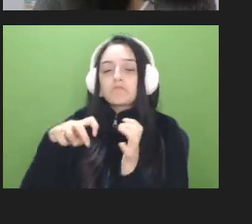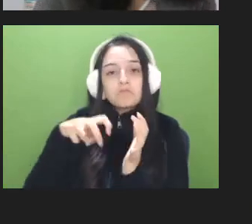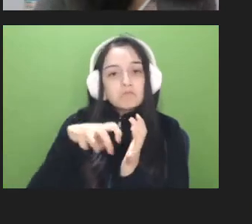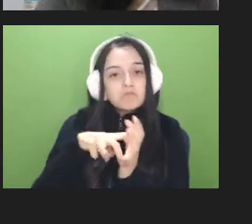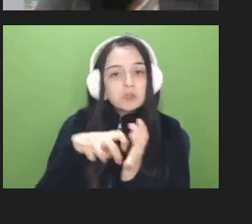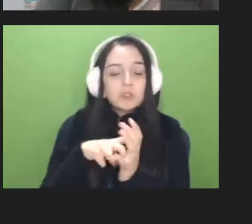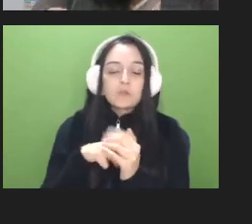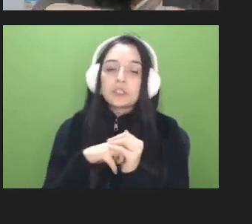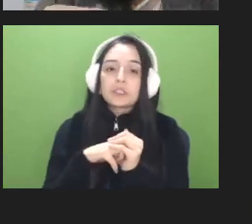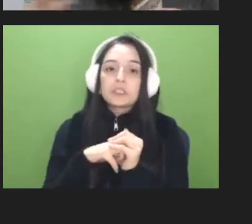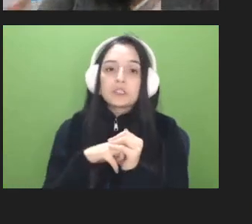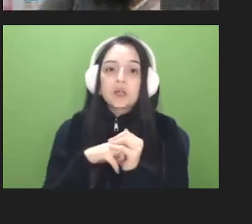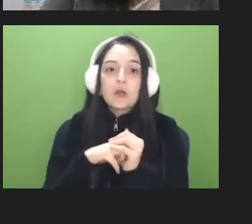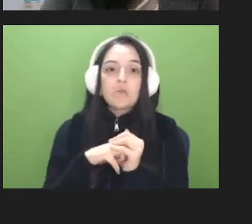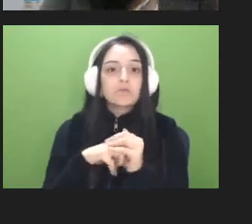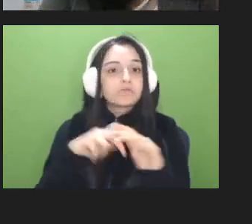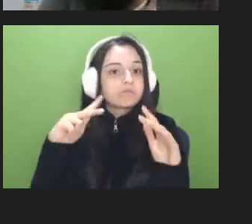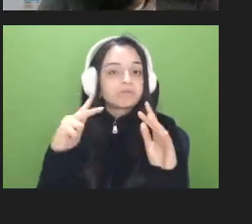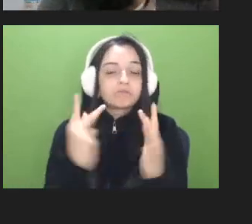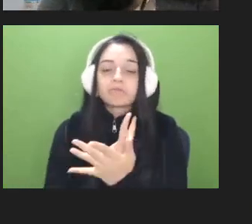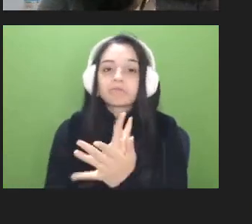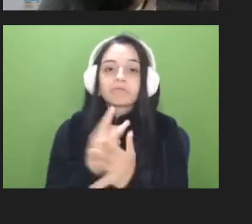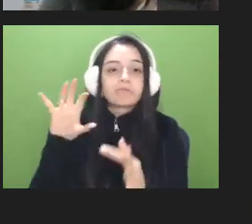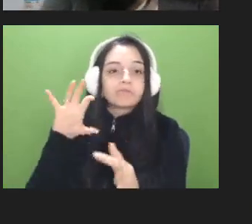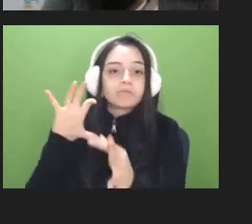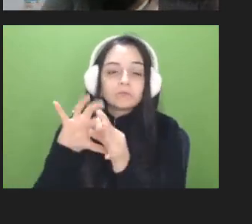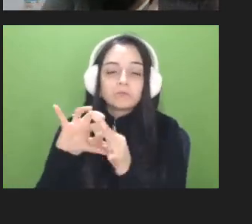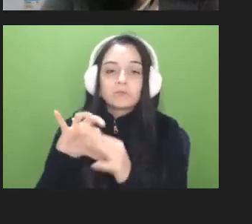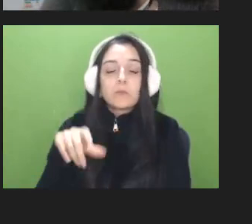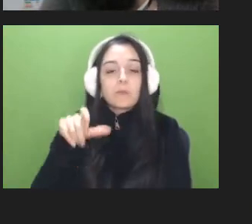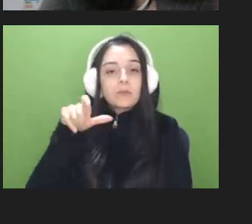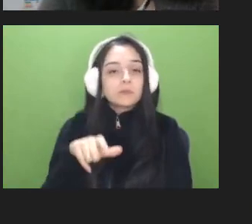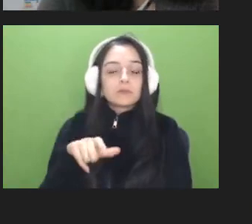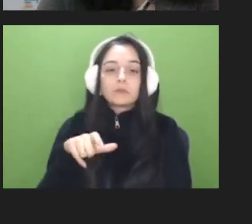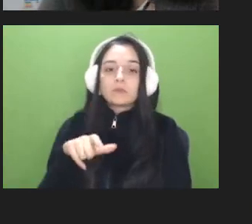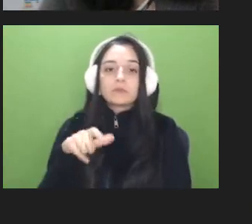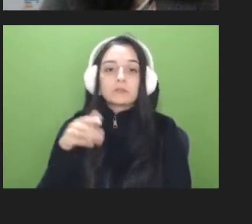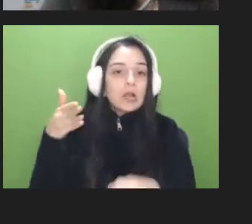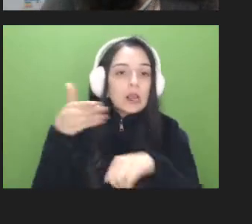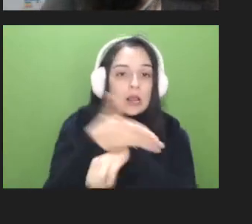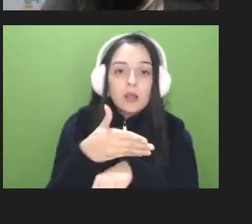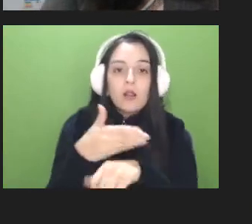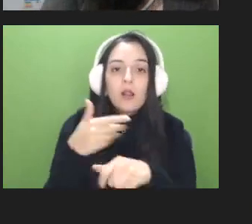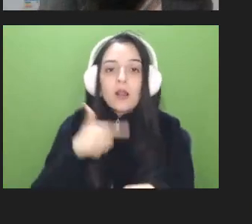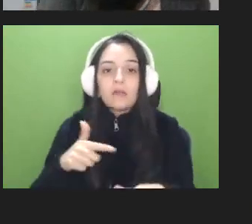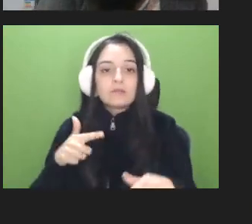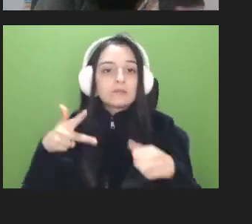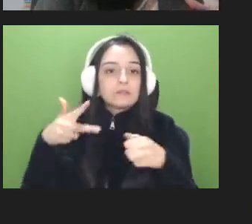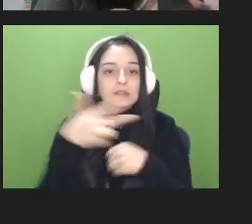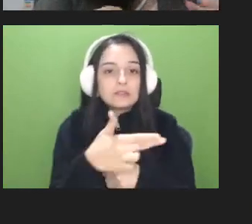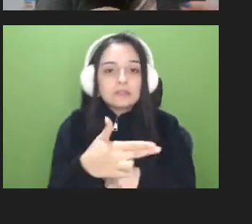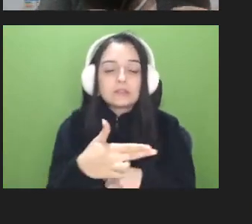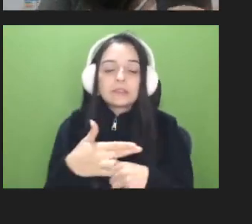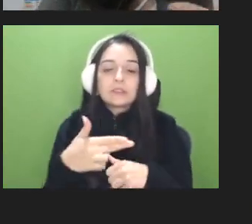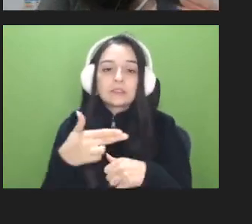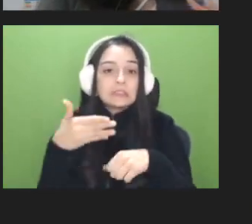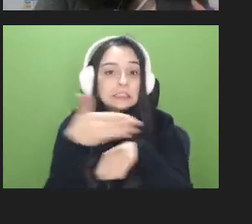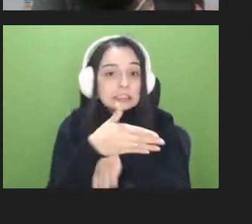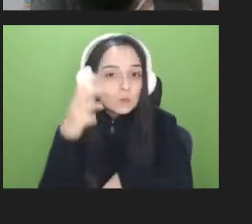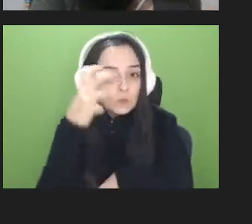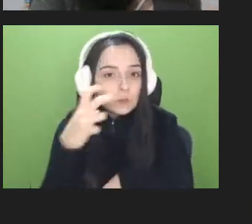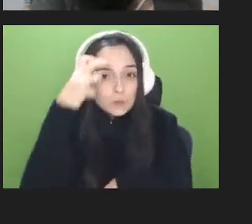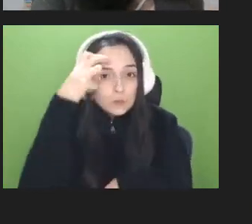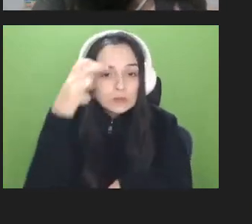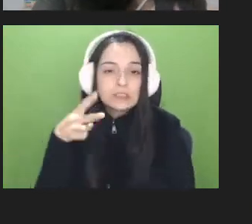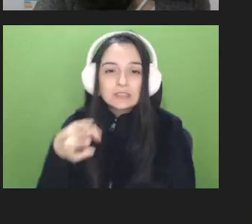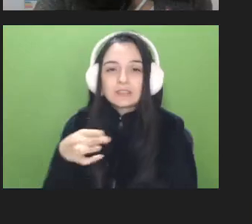simbólica, quando uma pessoa é impedida de acessar a sua língua, a sua comunidade, a sua cultura, quando ela é tratada intelectualmente